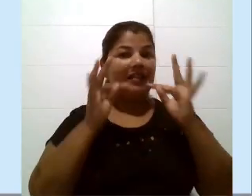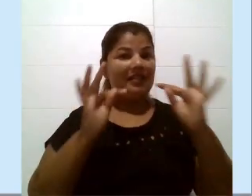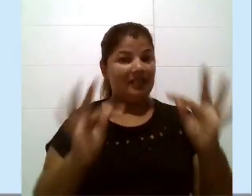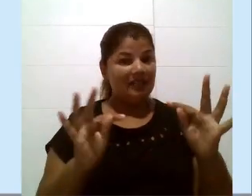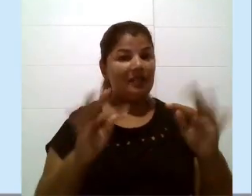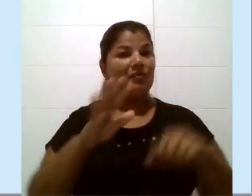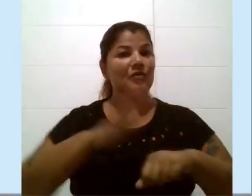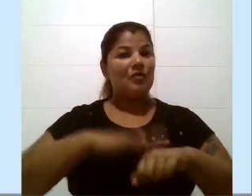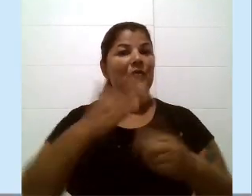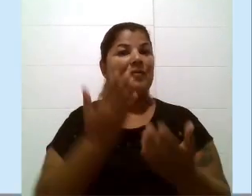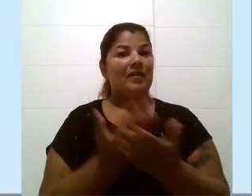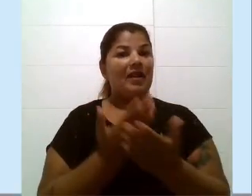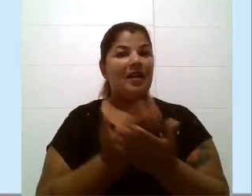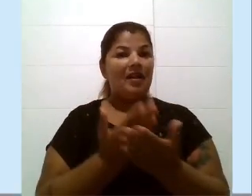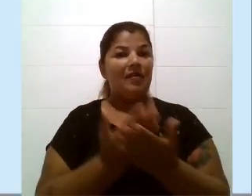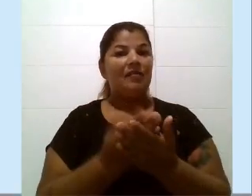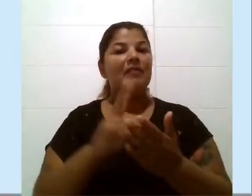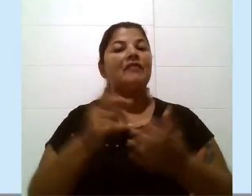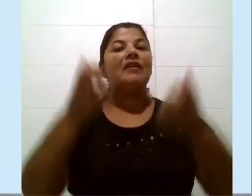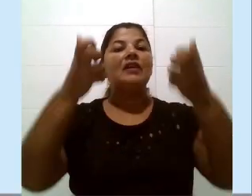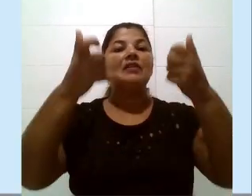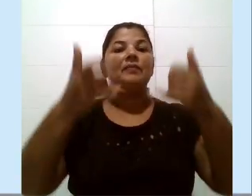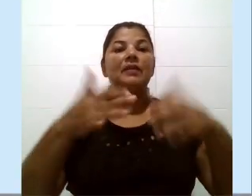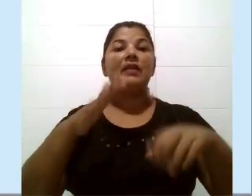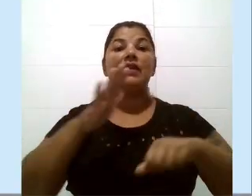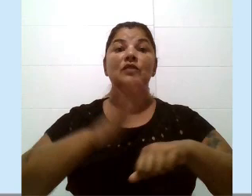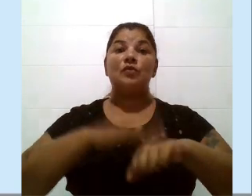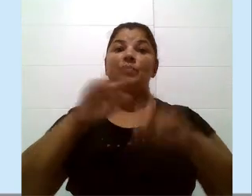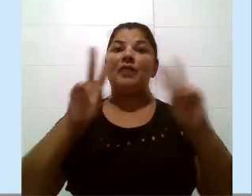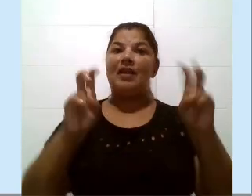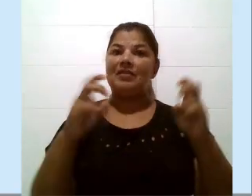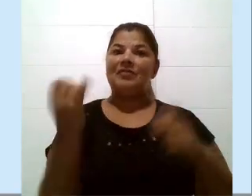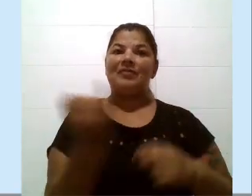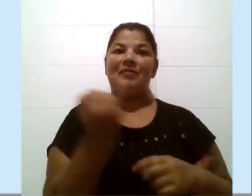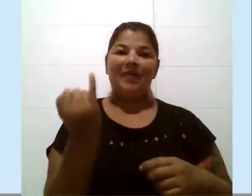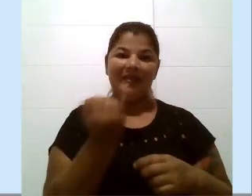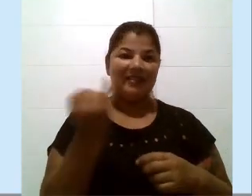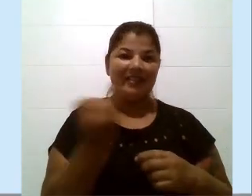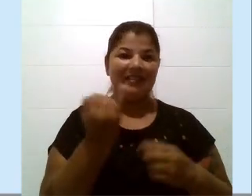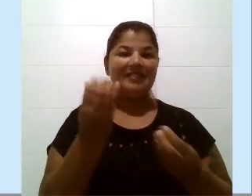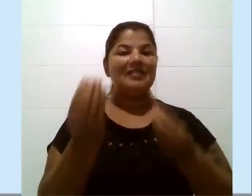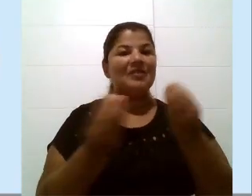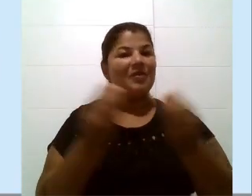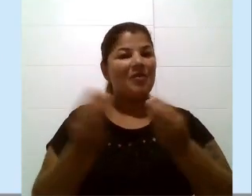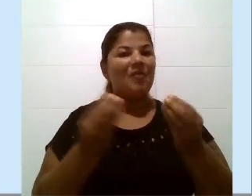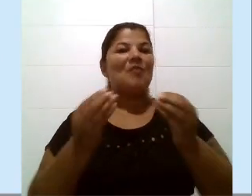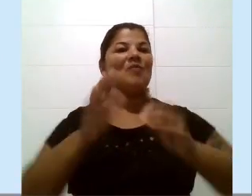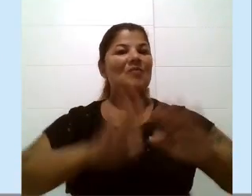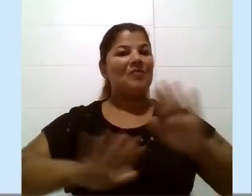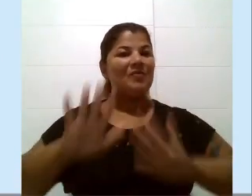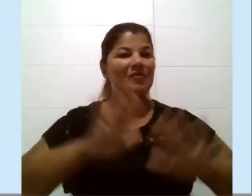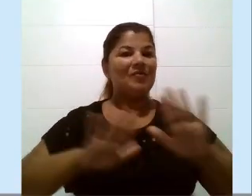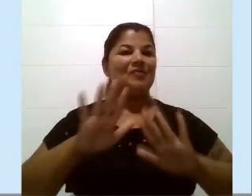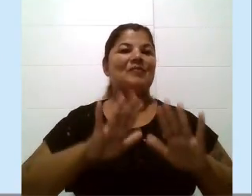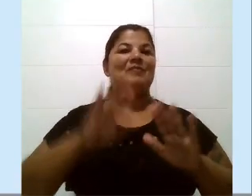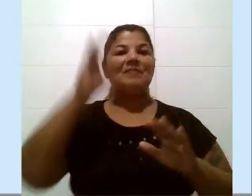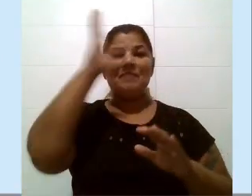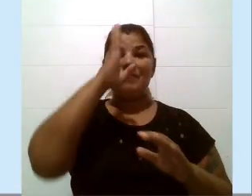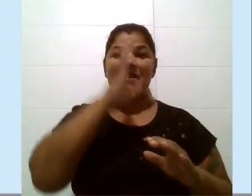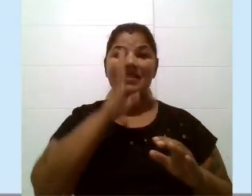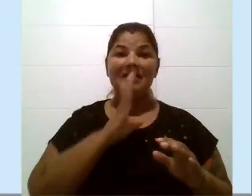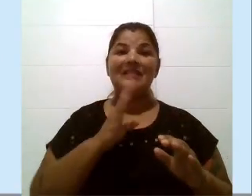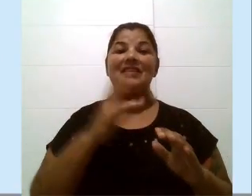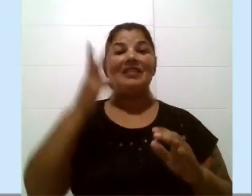bastante atenção sobre a aula, né? A gente vai falar sobre um assunto muito importante ligado à conservação do nosso patrimônio brasileiro,